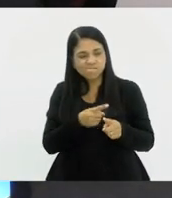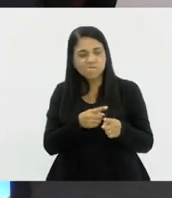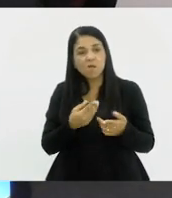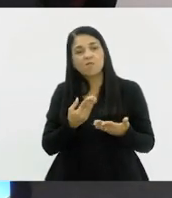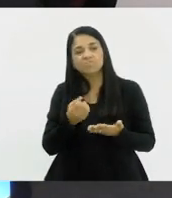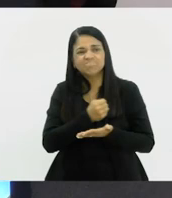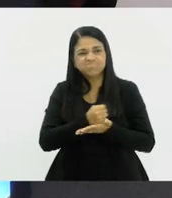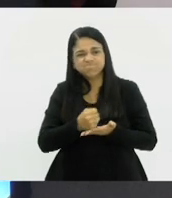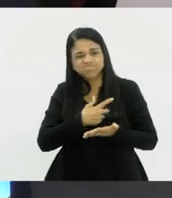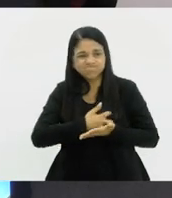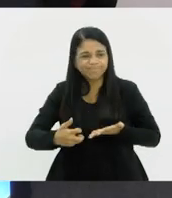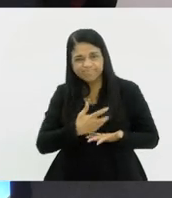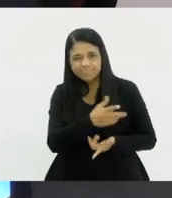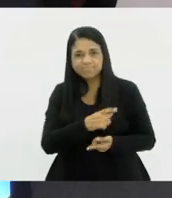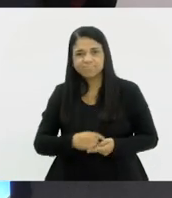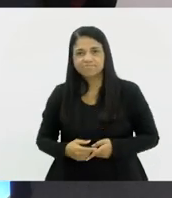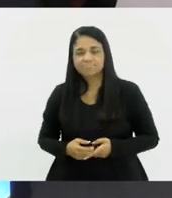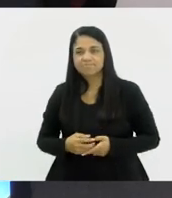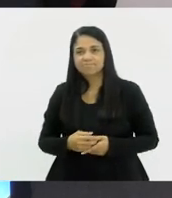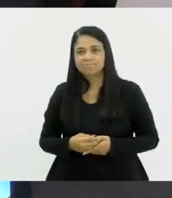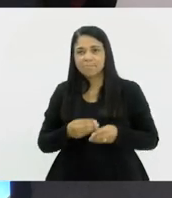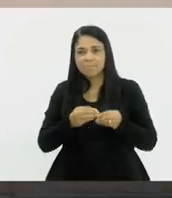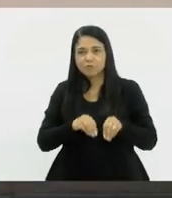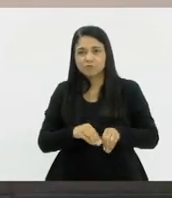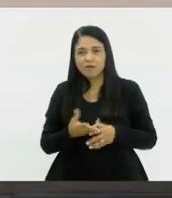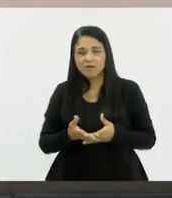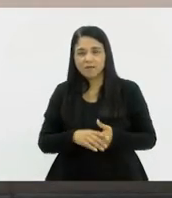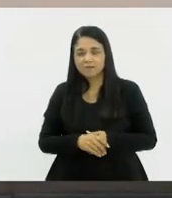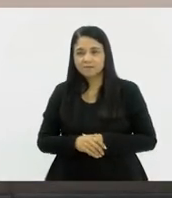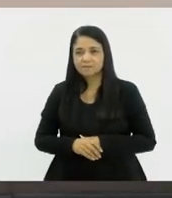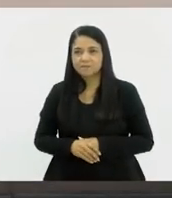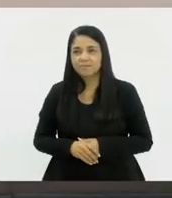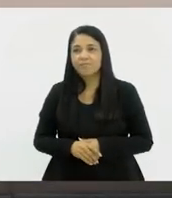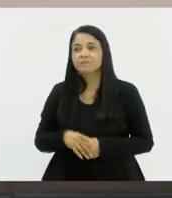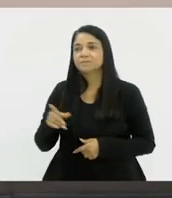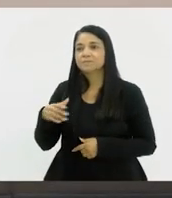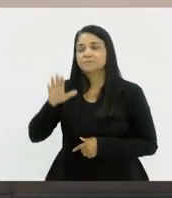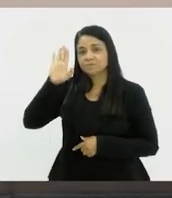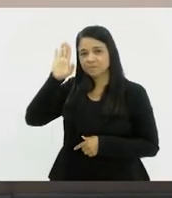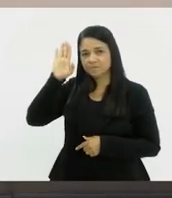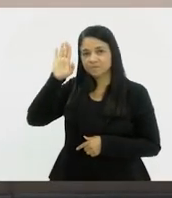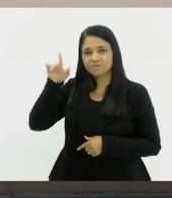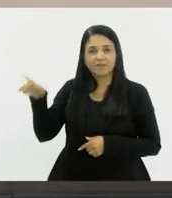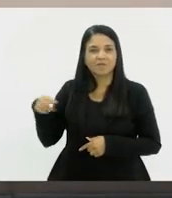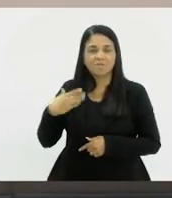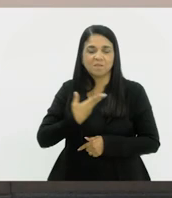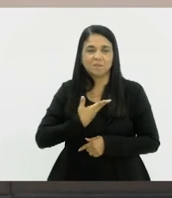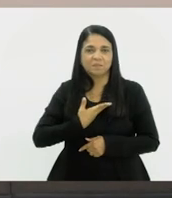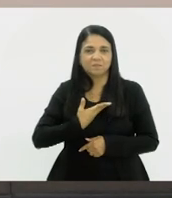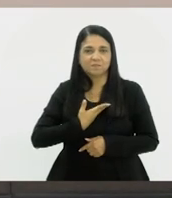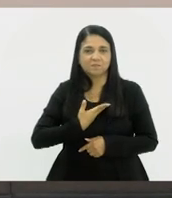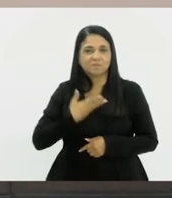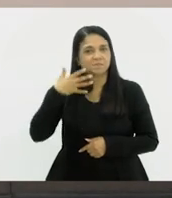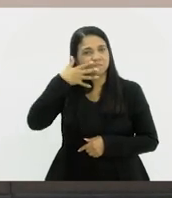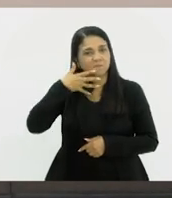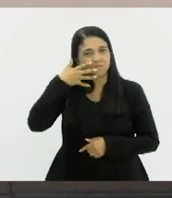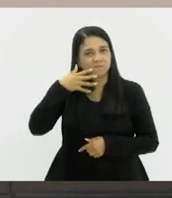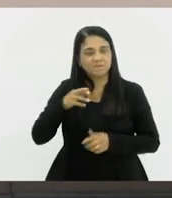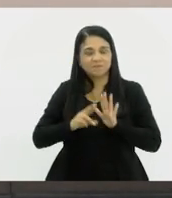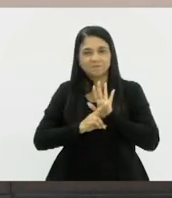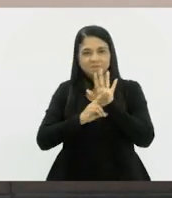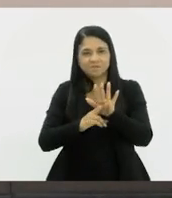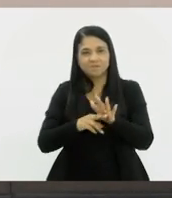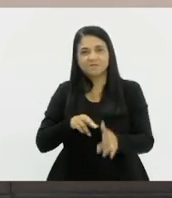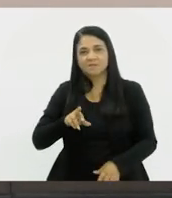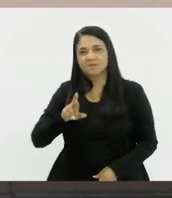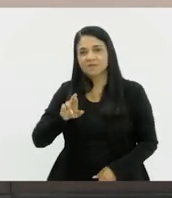isso tá muito bem vamos então fazer um comentário tá bom um comentário a nossa companheira que tá aqui representando a